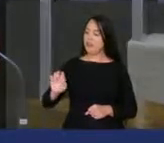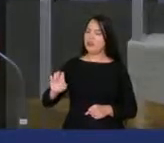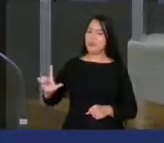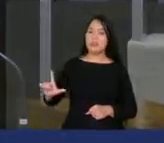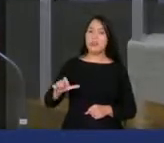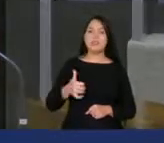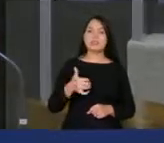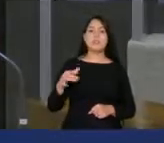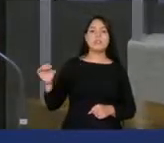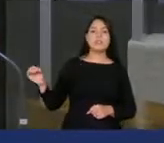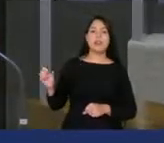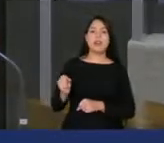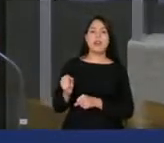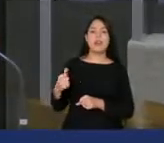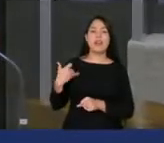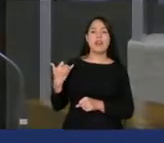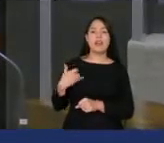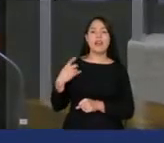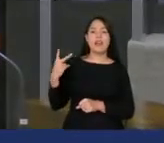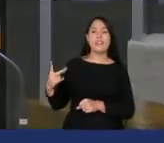algumas posições distintas,